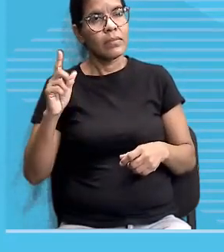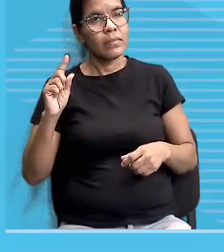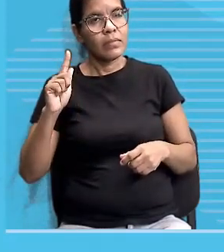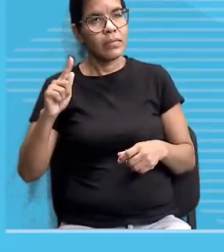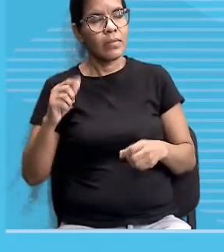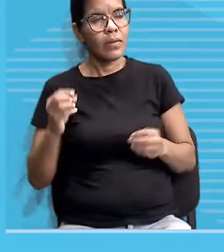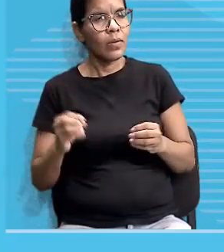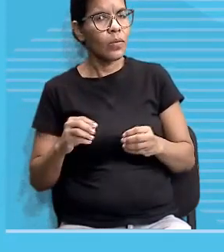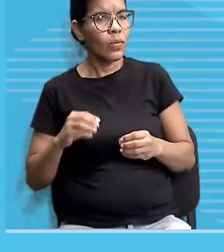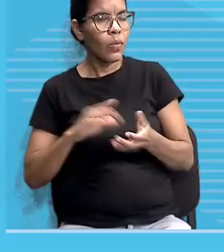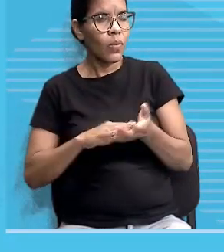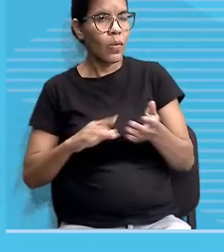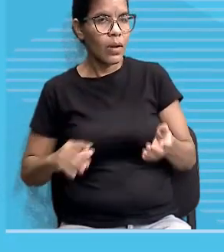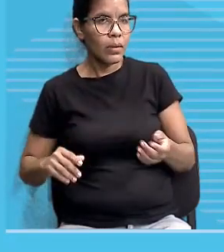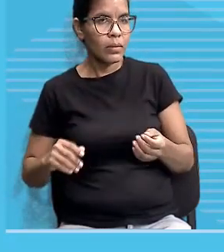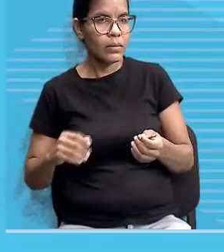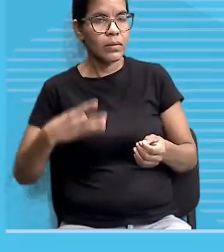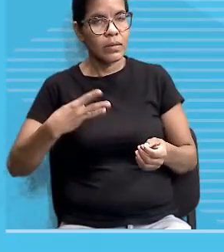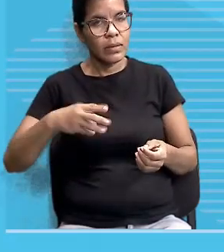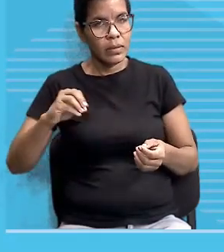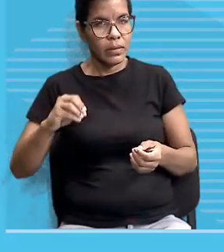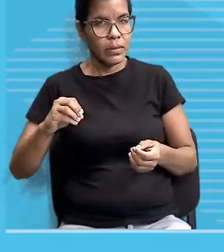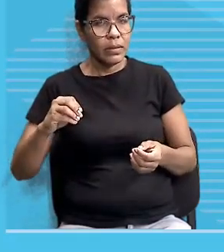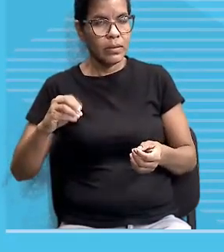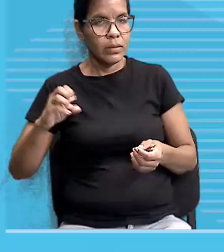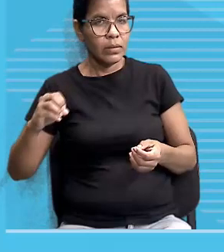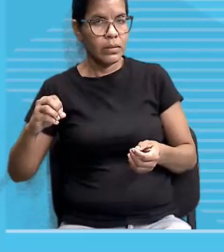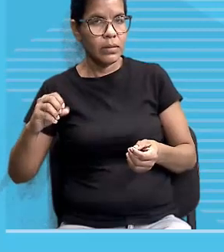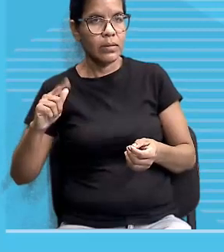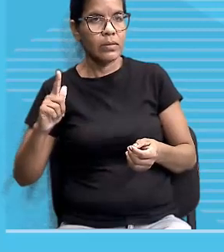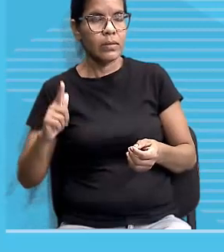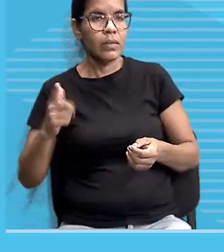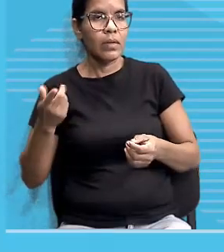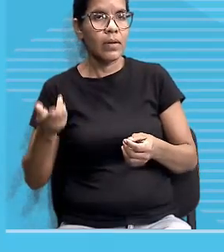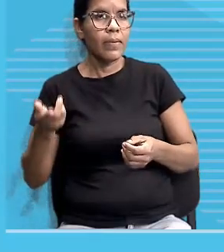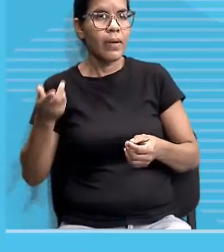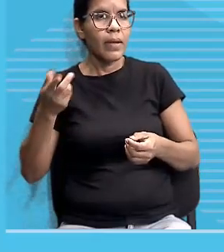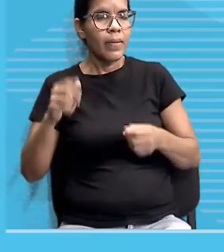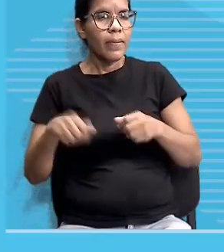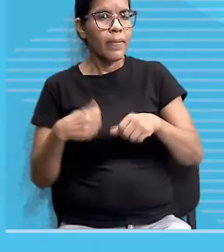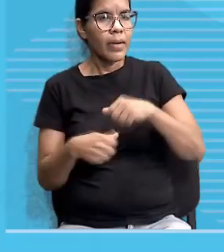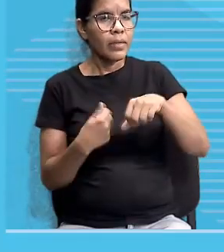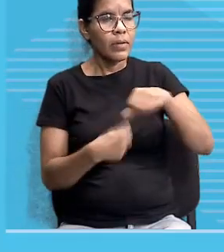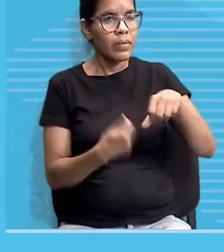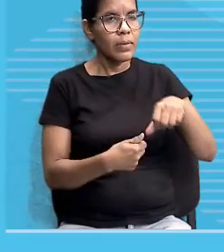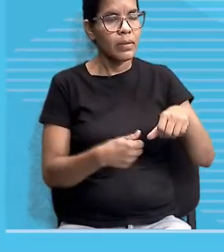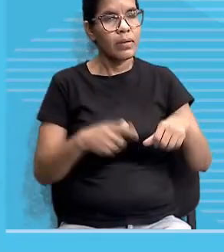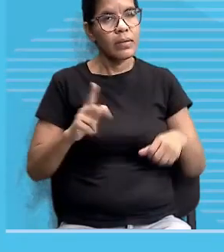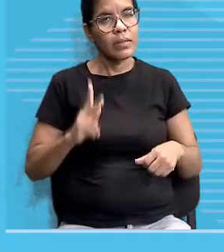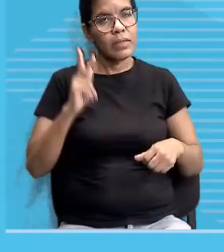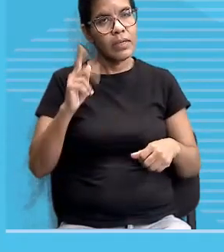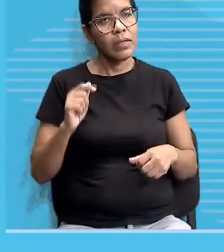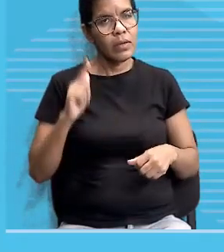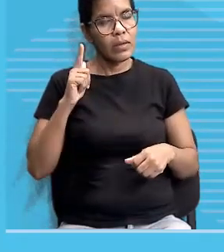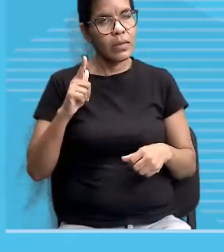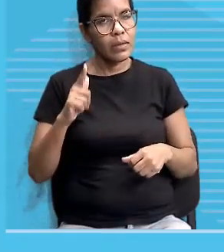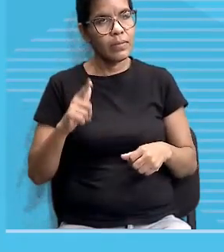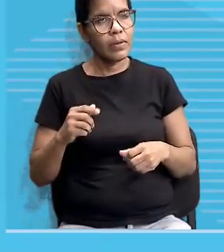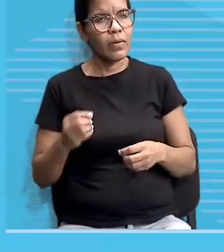que dá 300 gramas em quilograma o